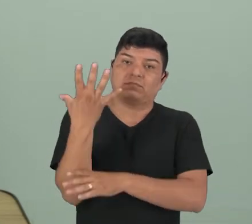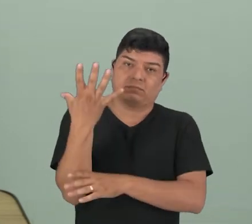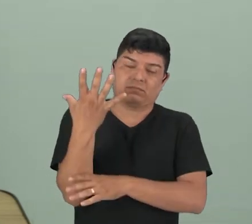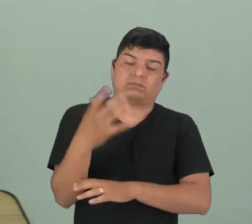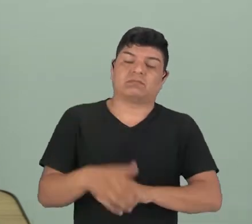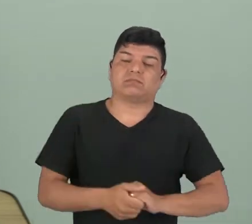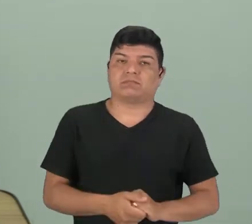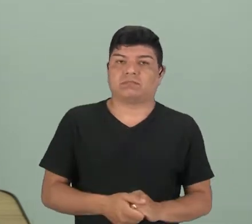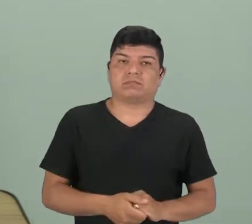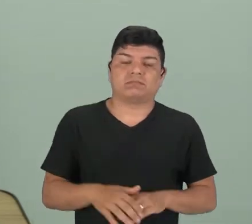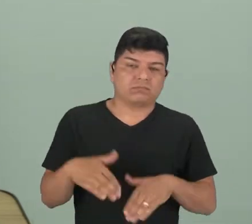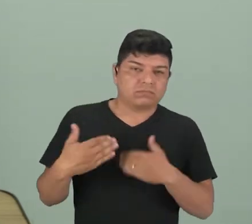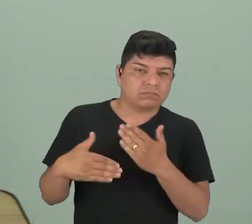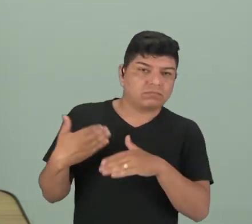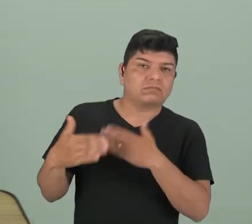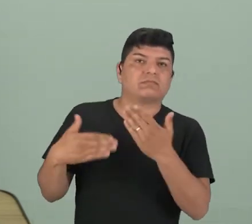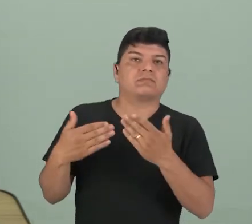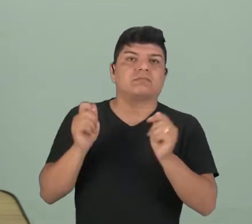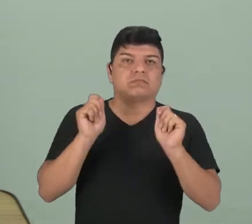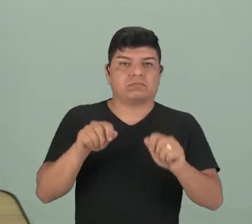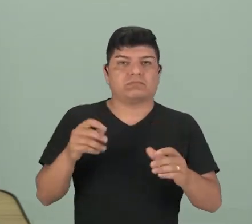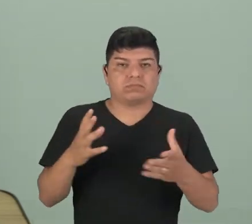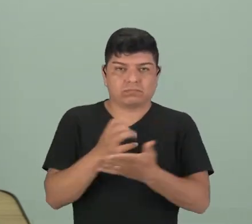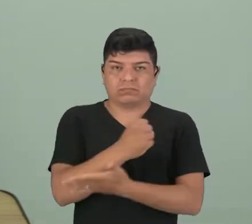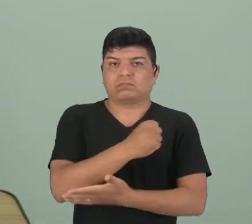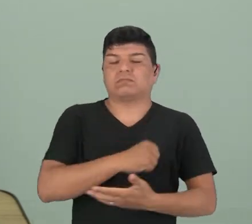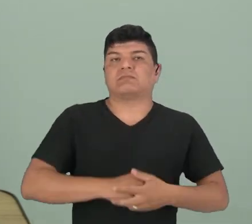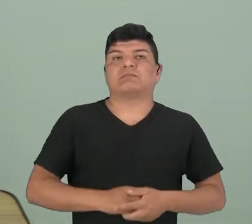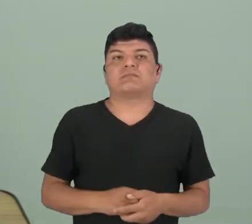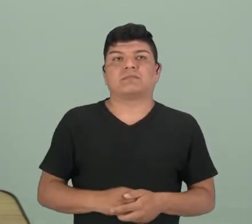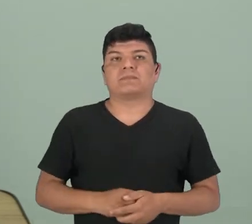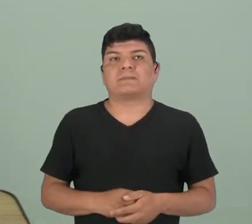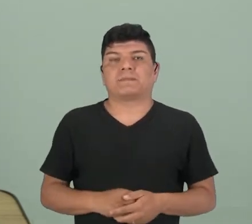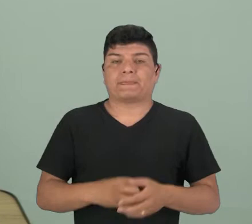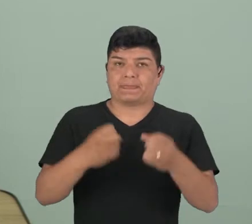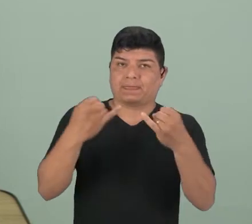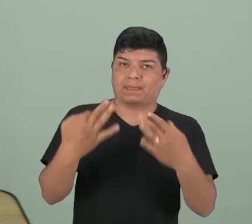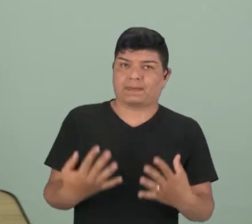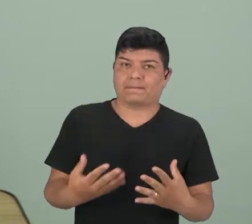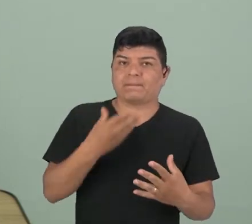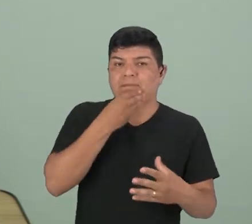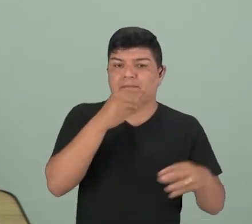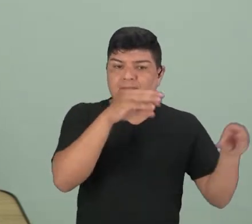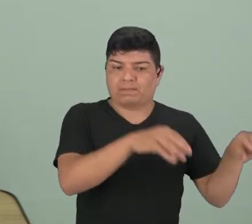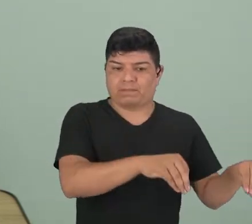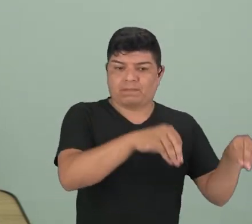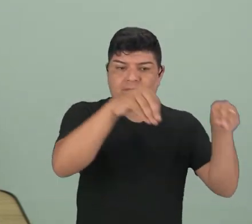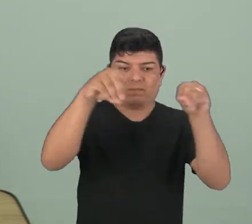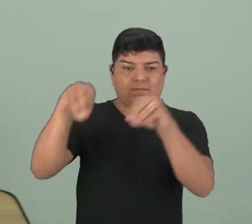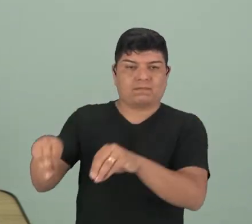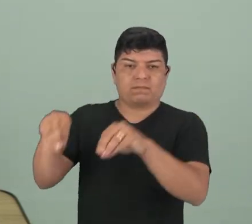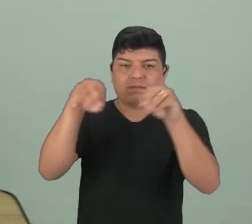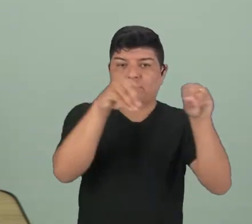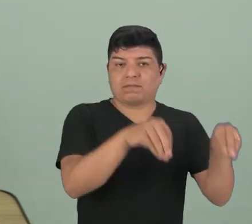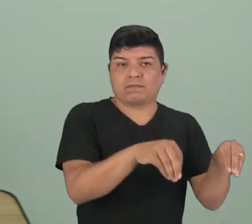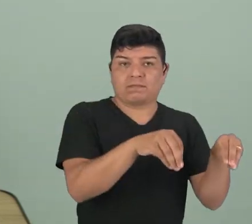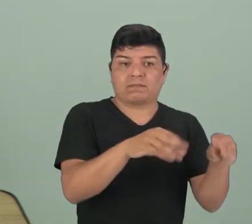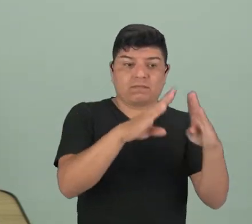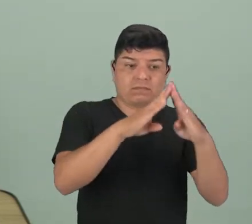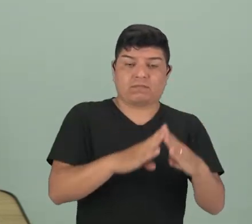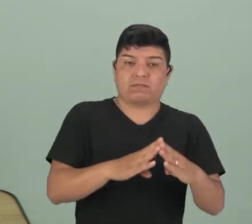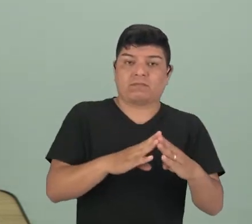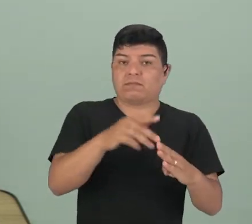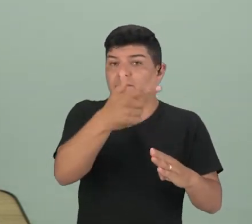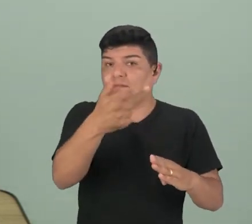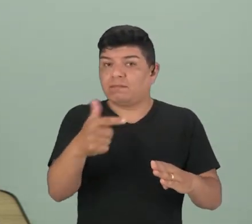brotar ali, se desenvolver, ele poder colher. Quando a gente fala dos nômades, os nômades não tinham moradia fixa, então eles faziam